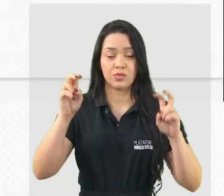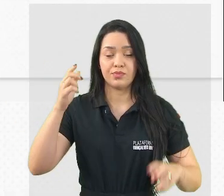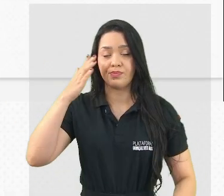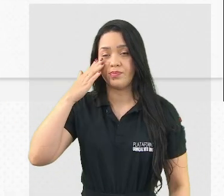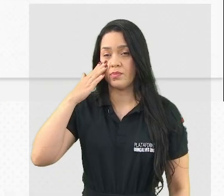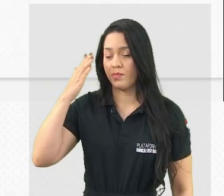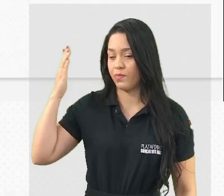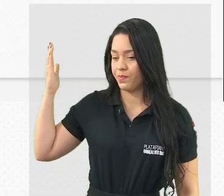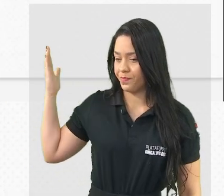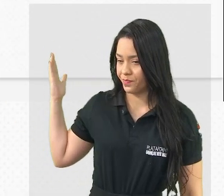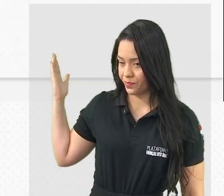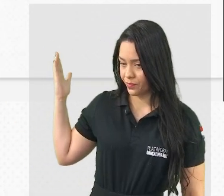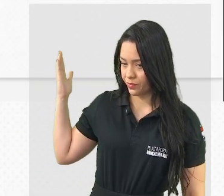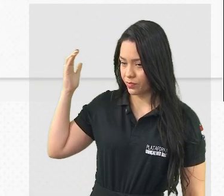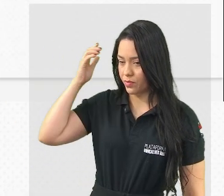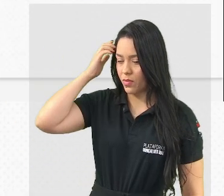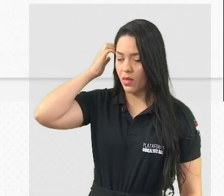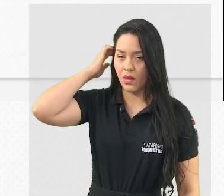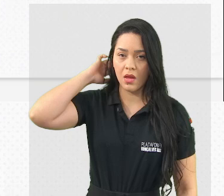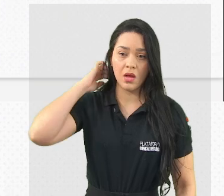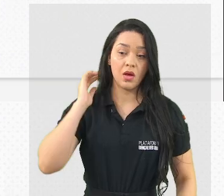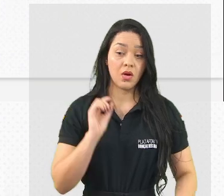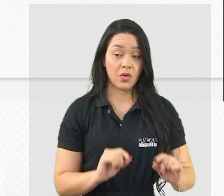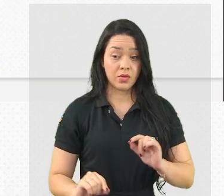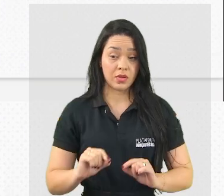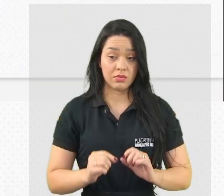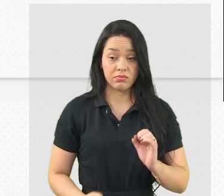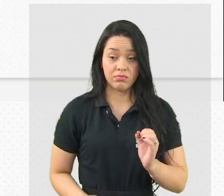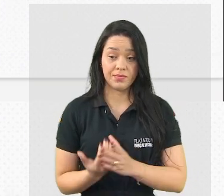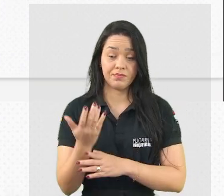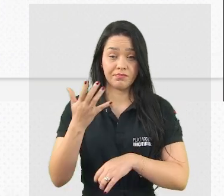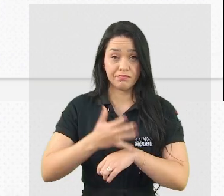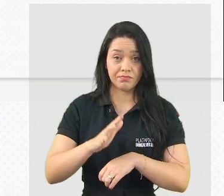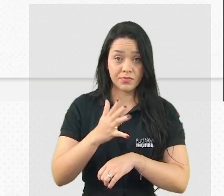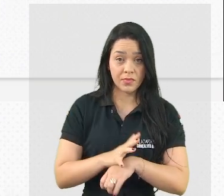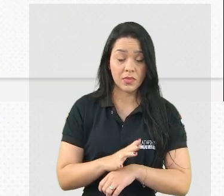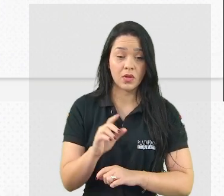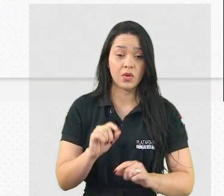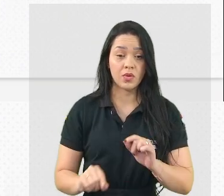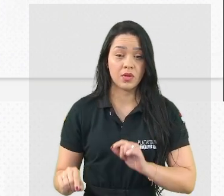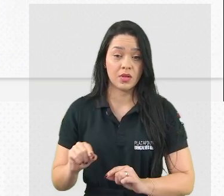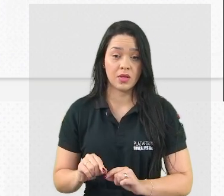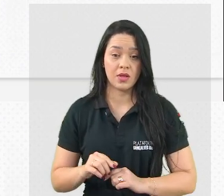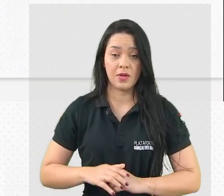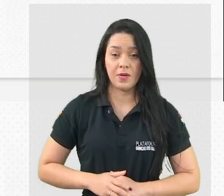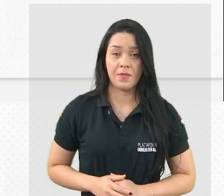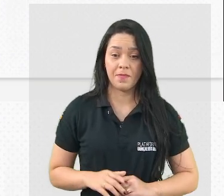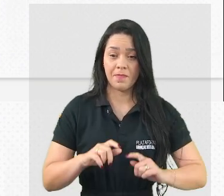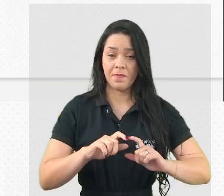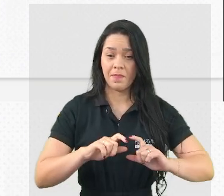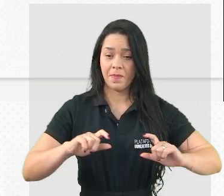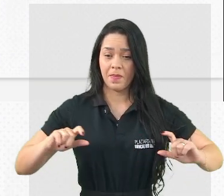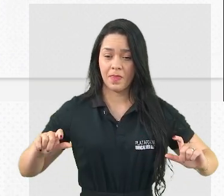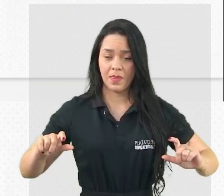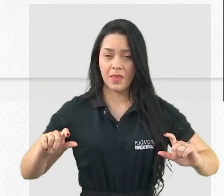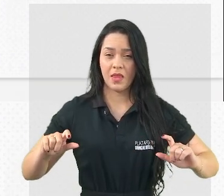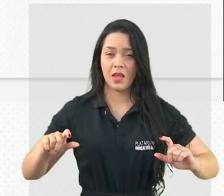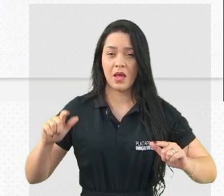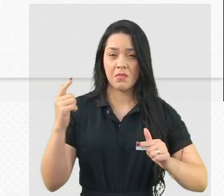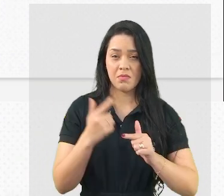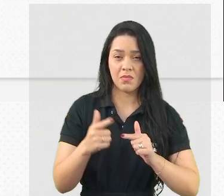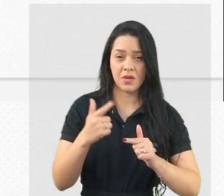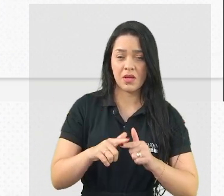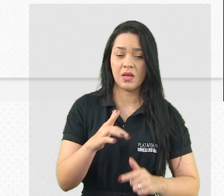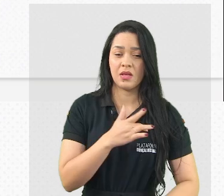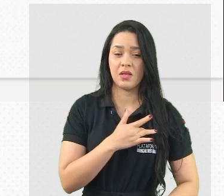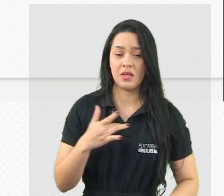alimentares. Distúrbios alimentares podem ser originados de hábitos alimentares que causam, olha aí em negrito, danos à saúde, como a